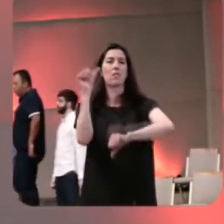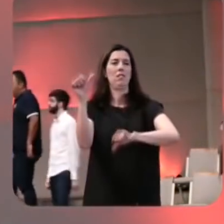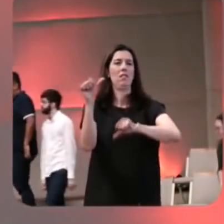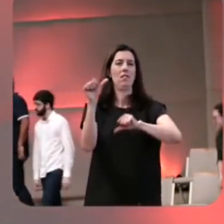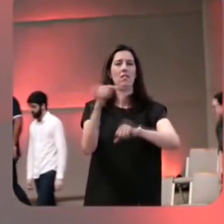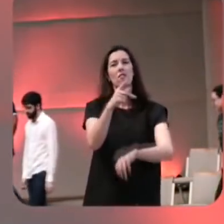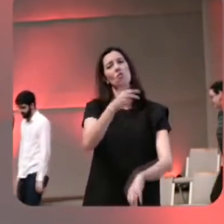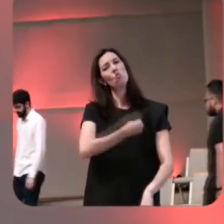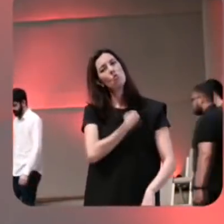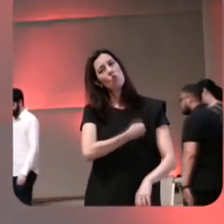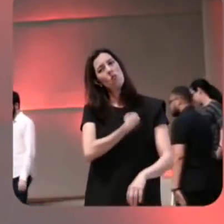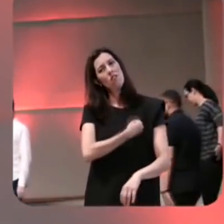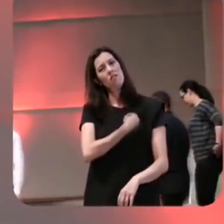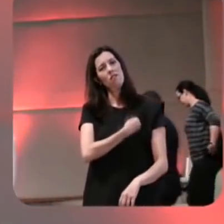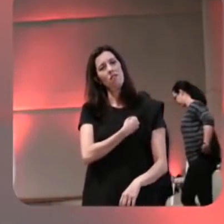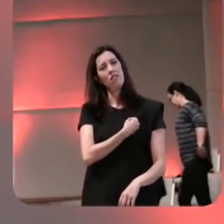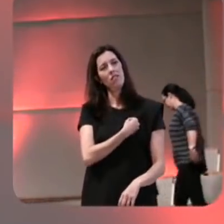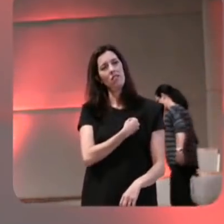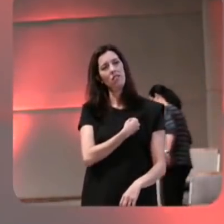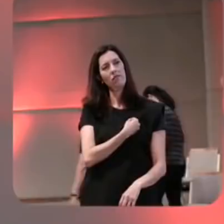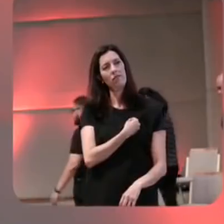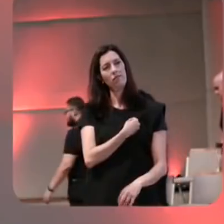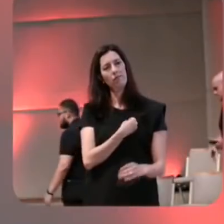Coloca isso diante de Deus.